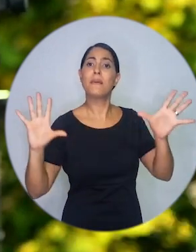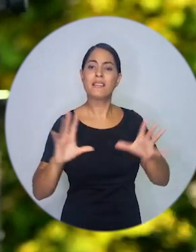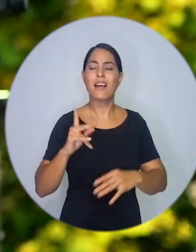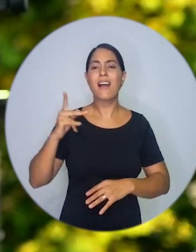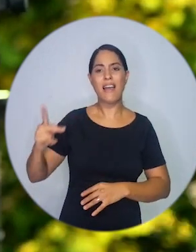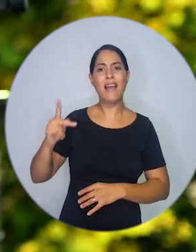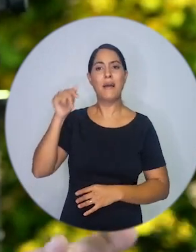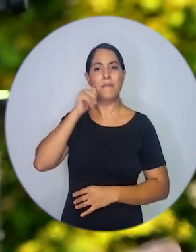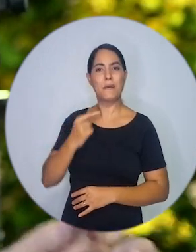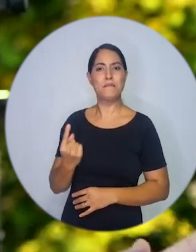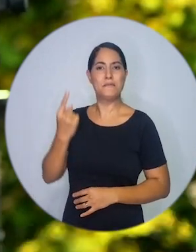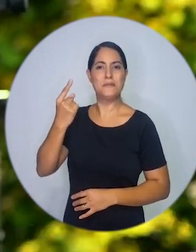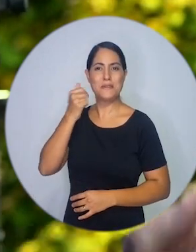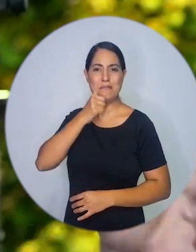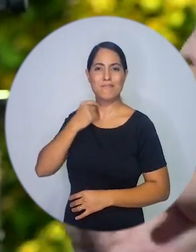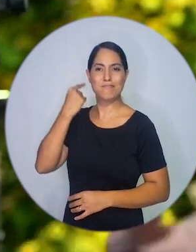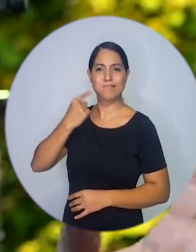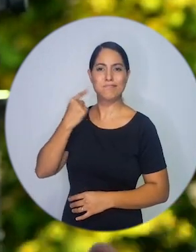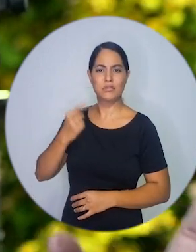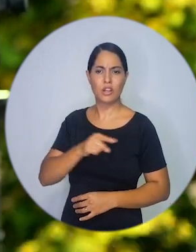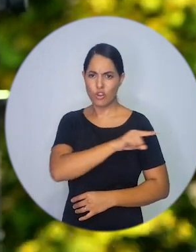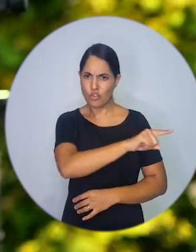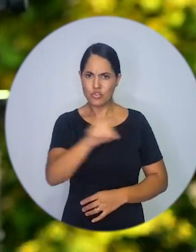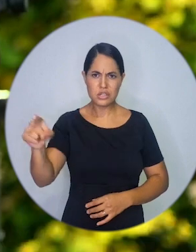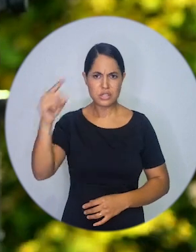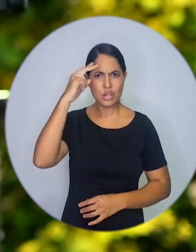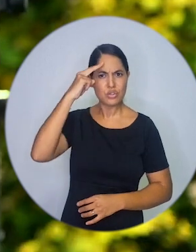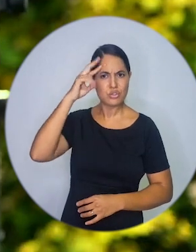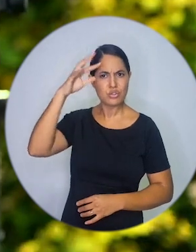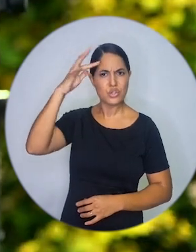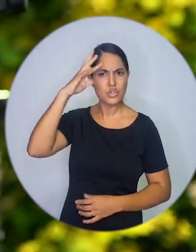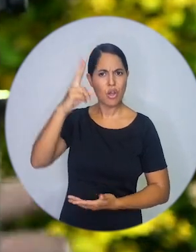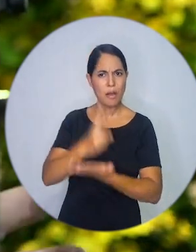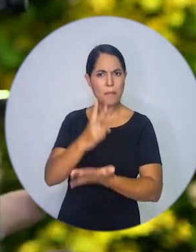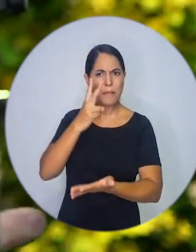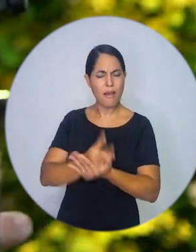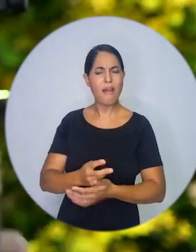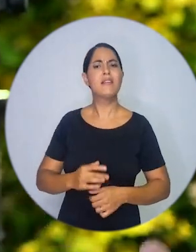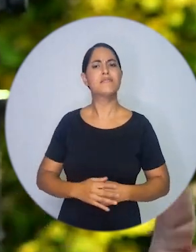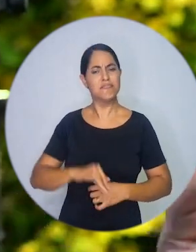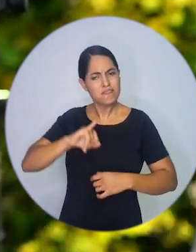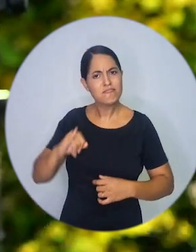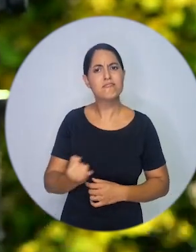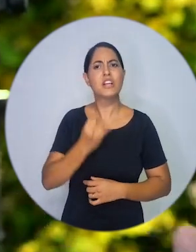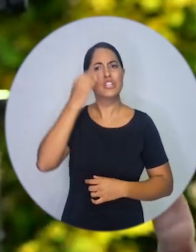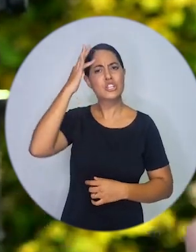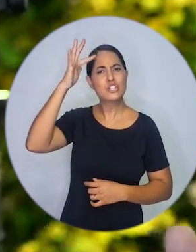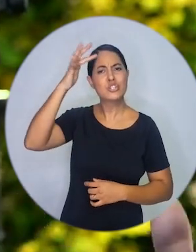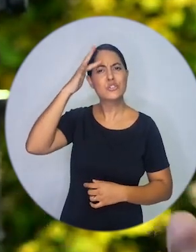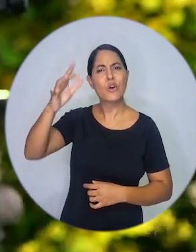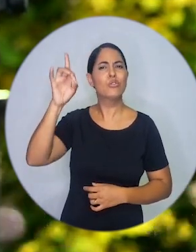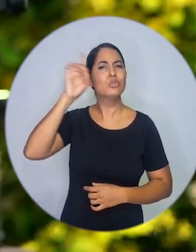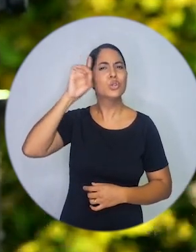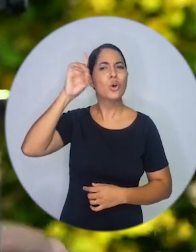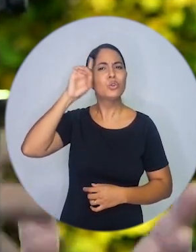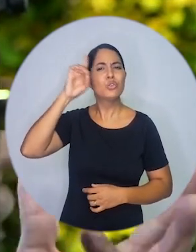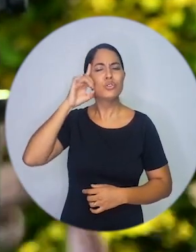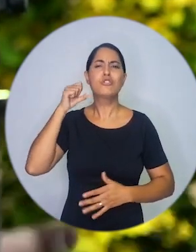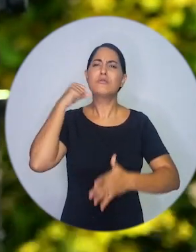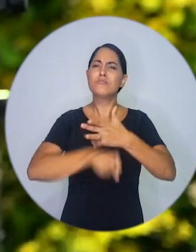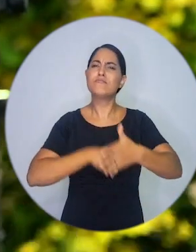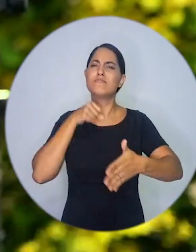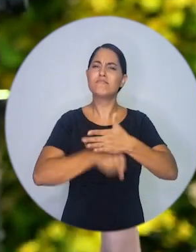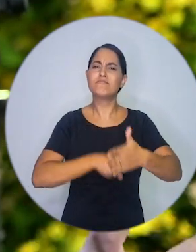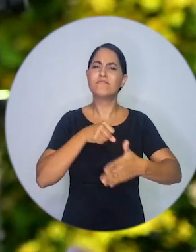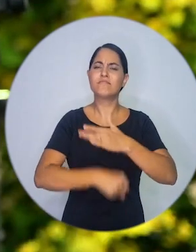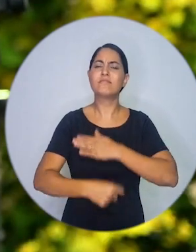nossa primeira advogada. Tenham sonhos, alimentem sonhos, vivam tendo todos os dias sonhos,